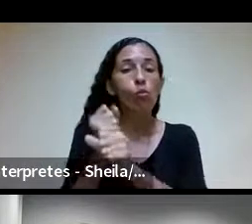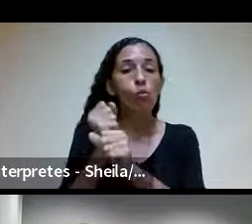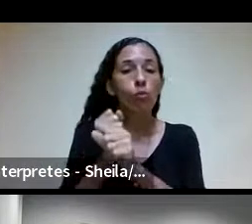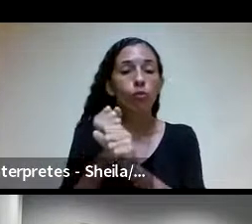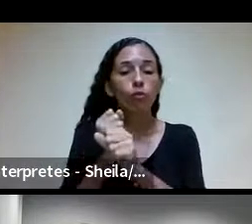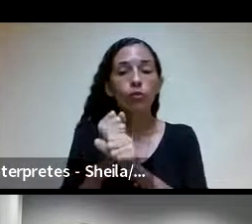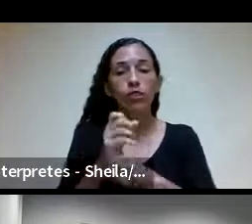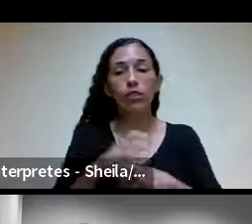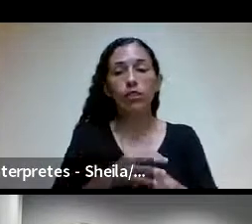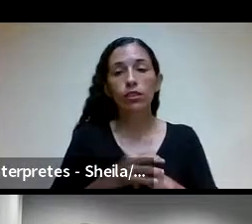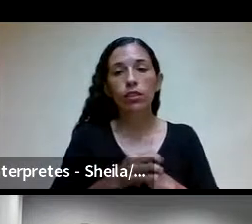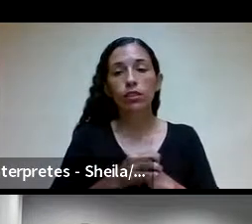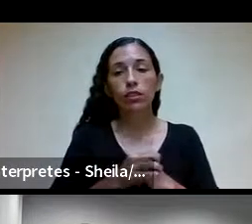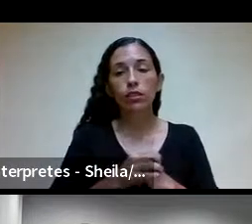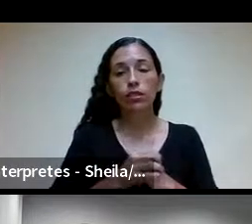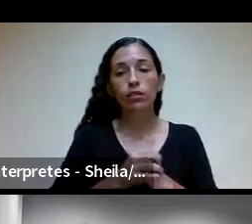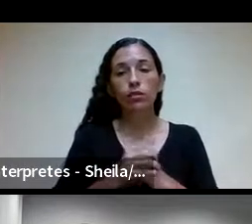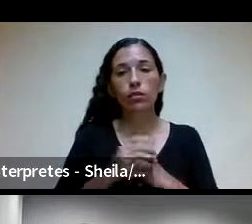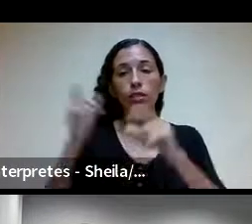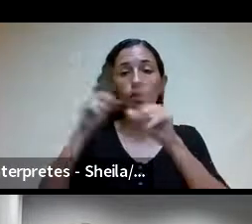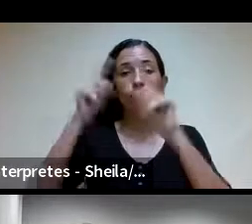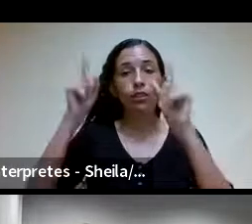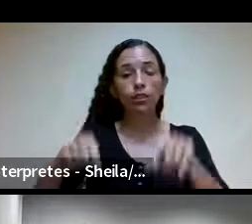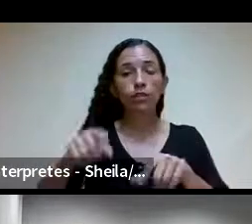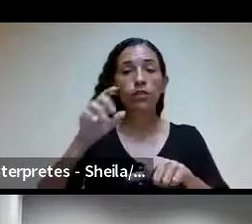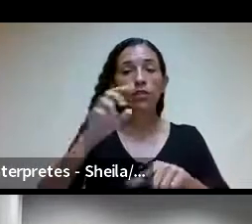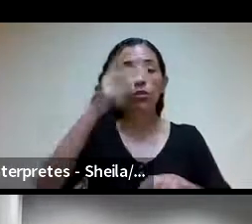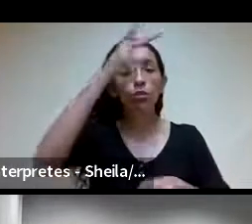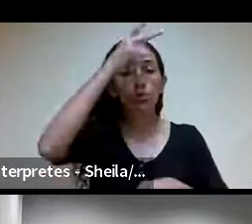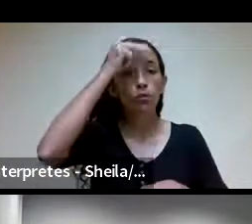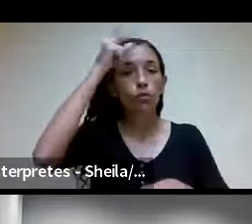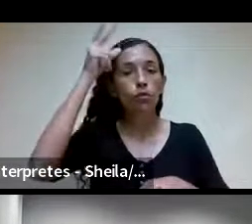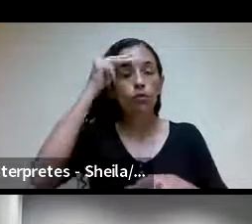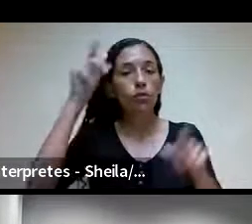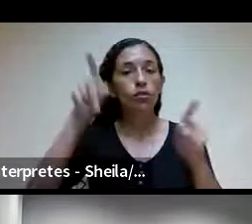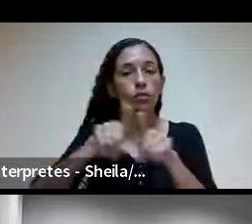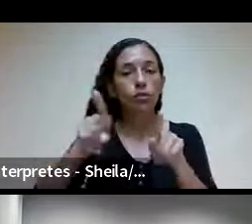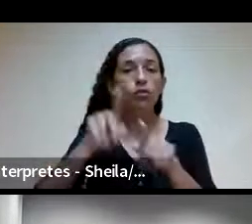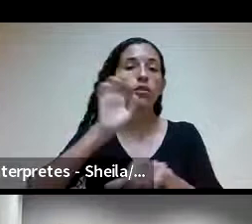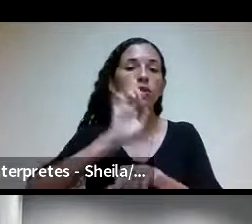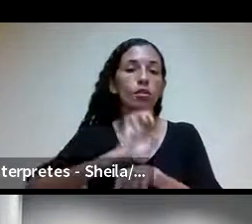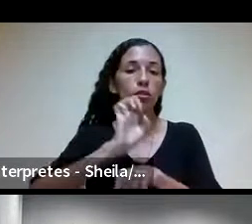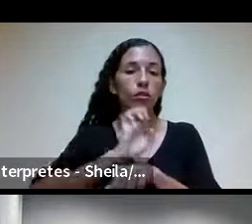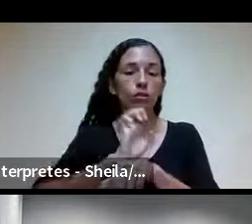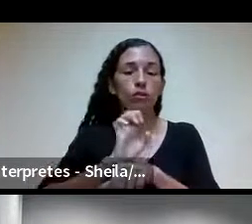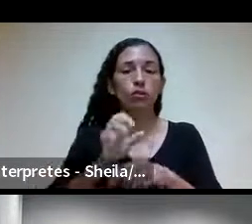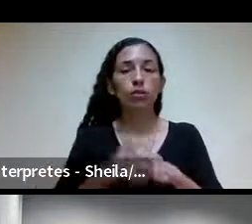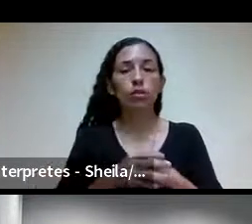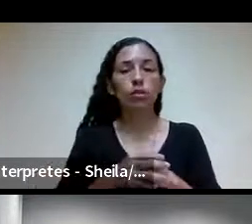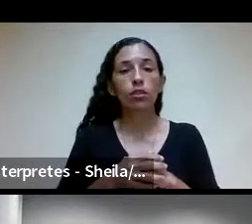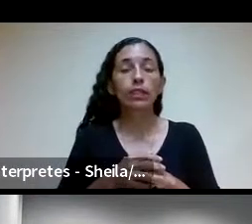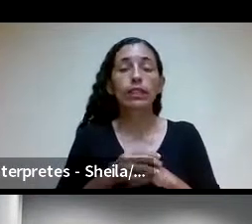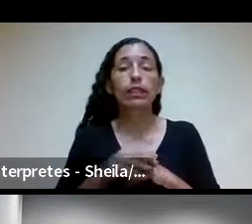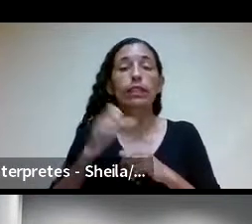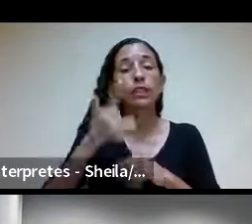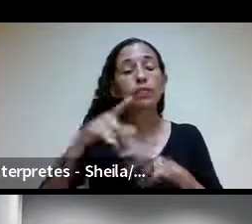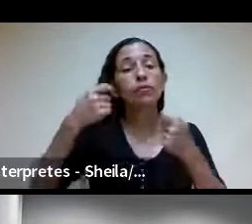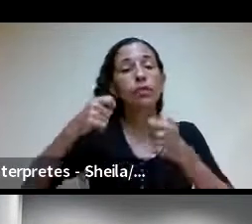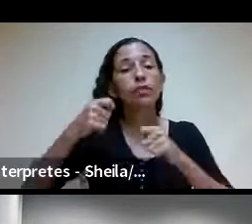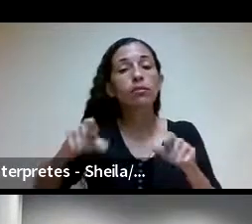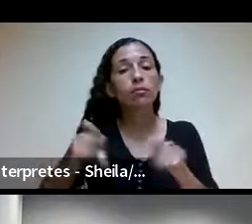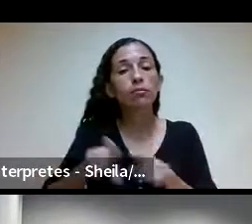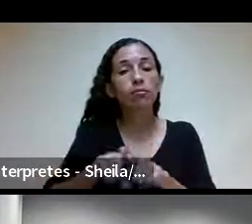servidores municipais e estaduais, e de até 3 anos quanto aos servidores federais, conforme o caso, mantido o